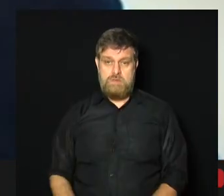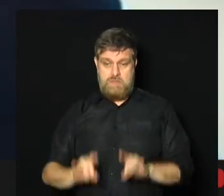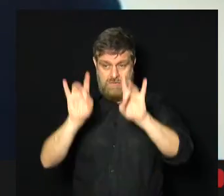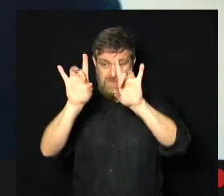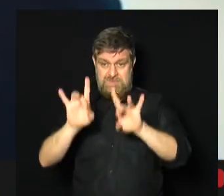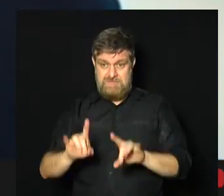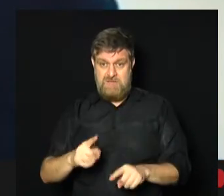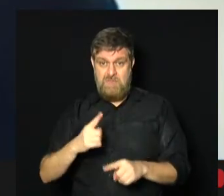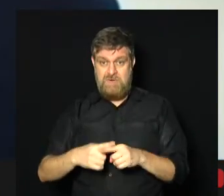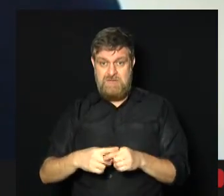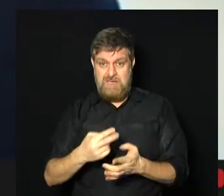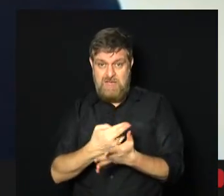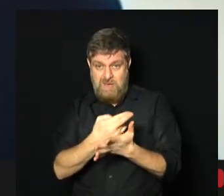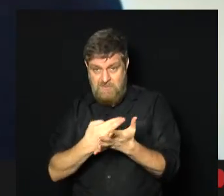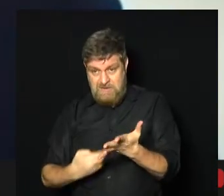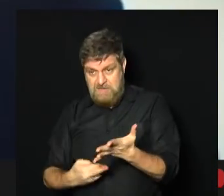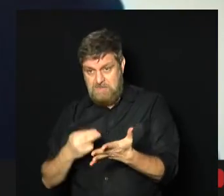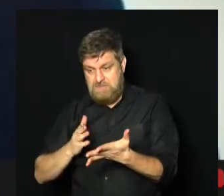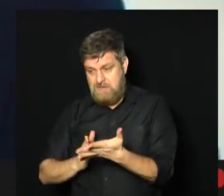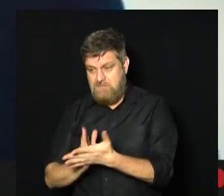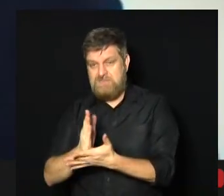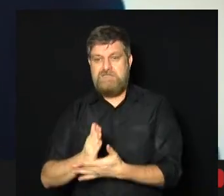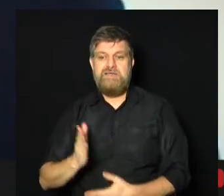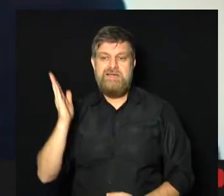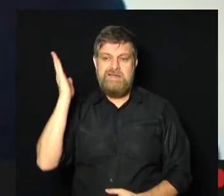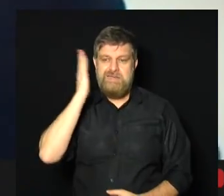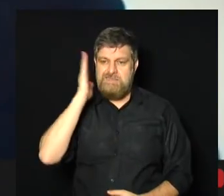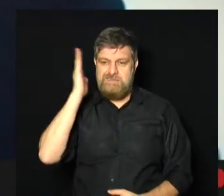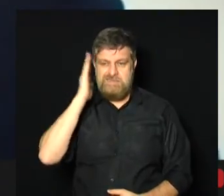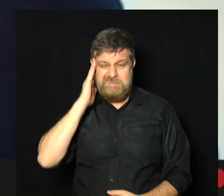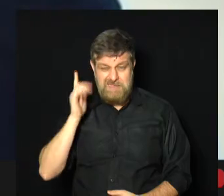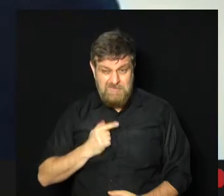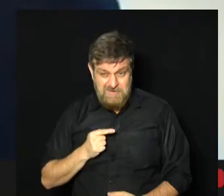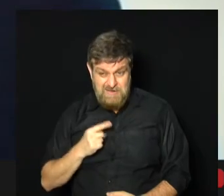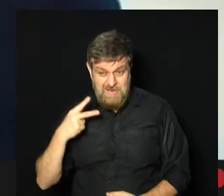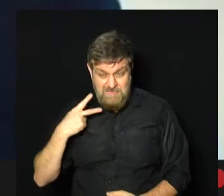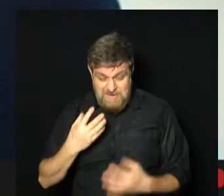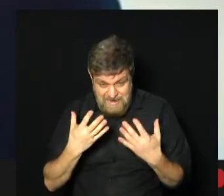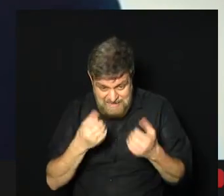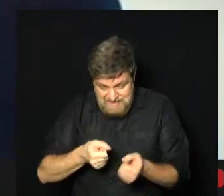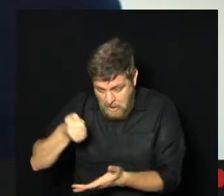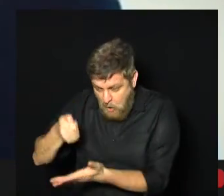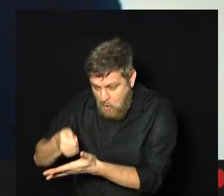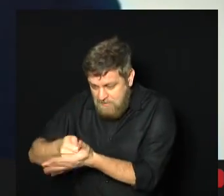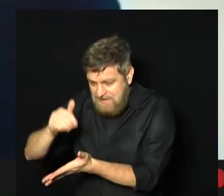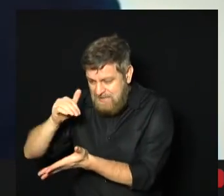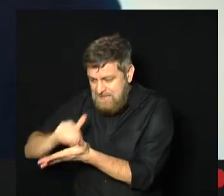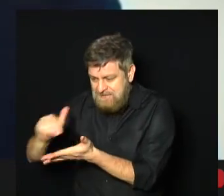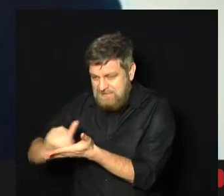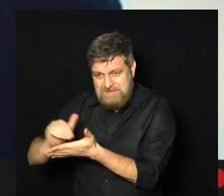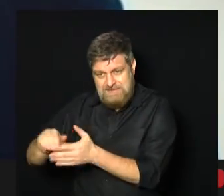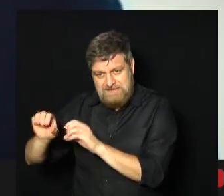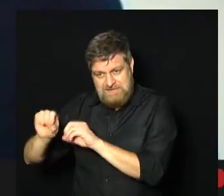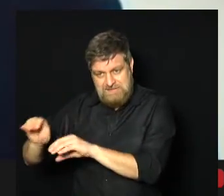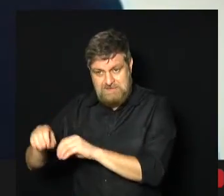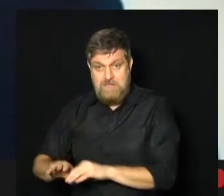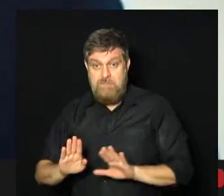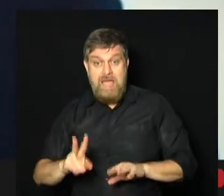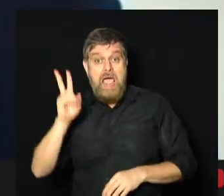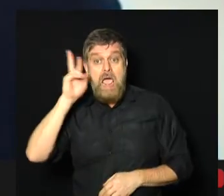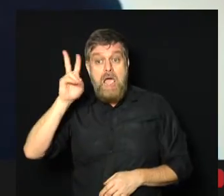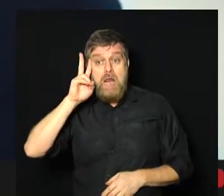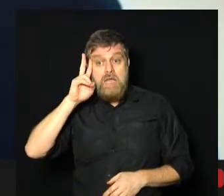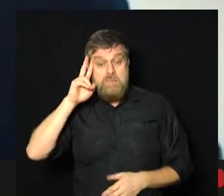ser aprovado, né, e a gente sabe que é sempre uma batalha para que se aprove, mas eu acho que é importante a gente apelar para os compromissos que foram firmados,